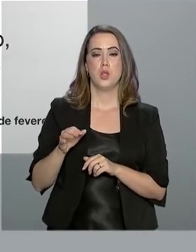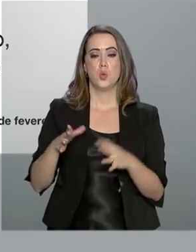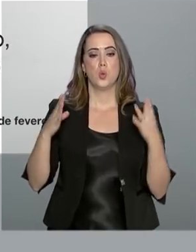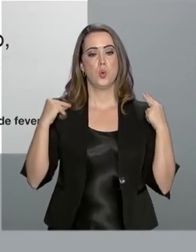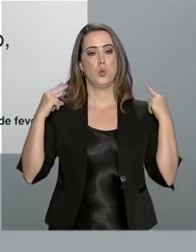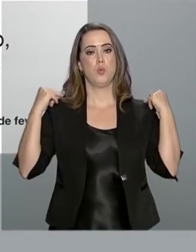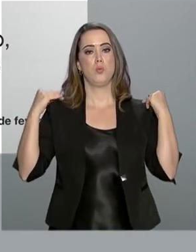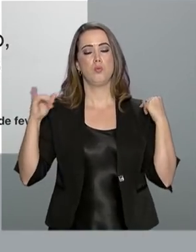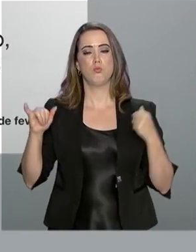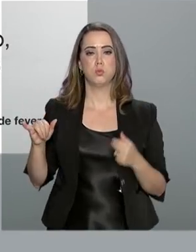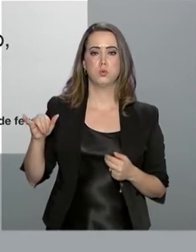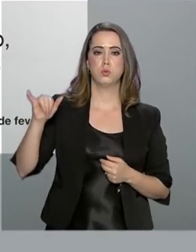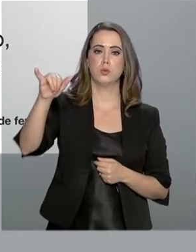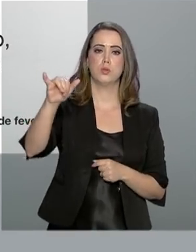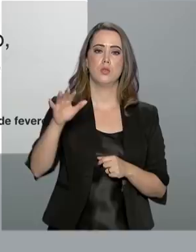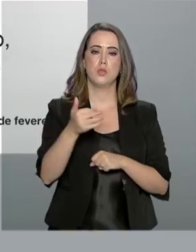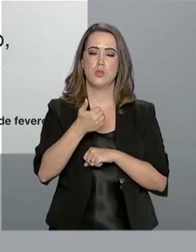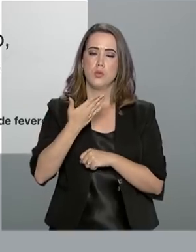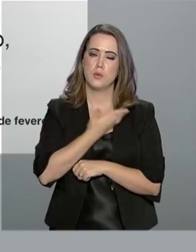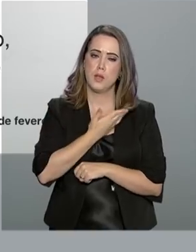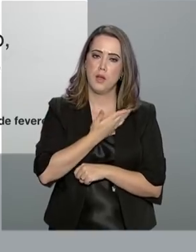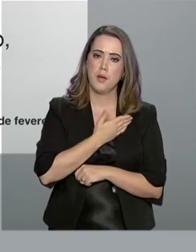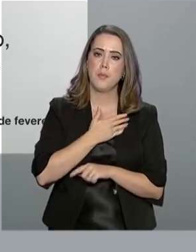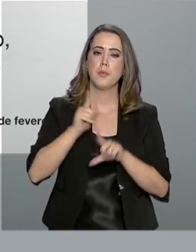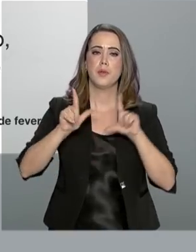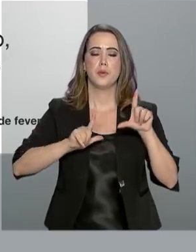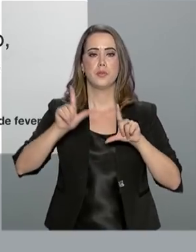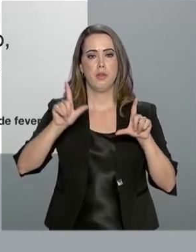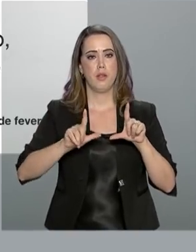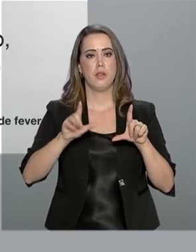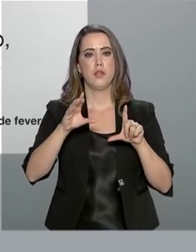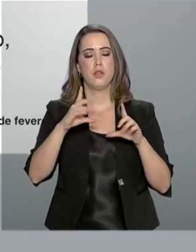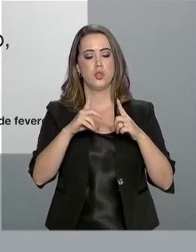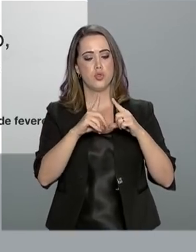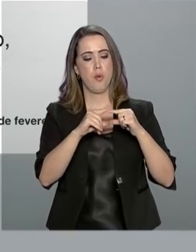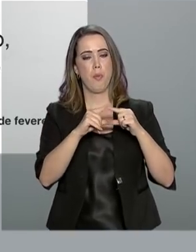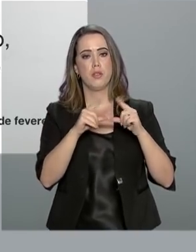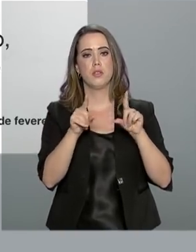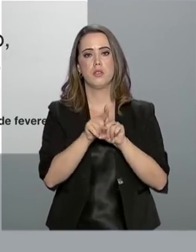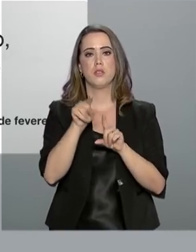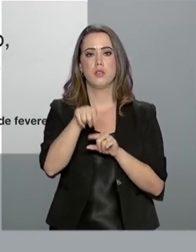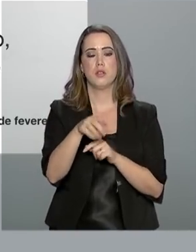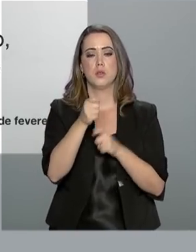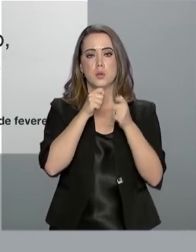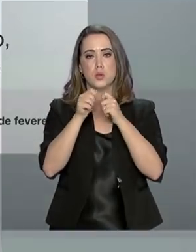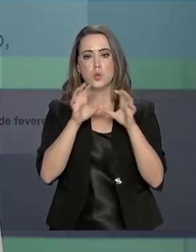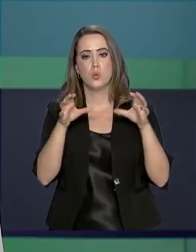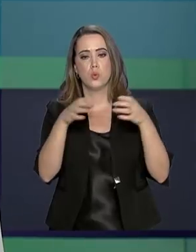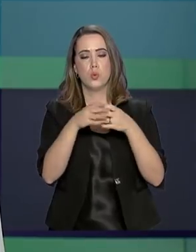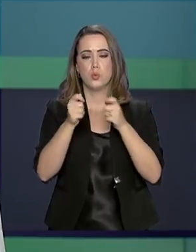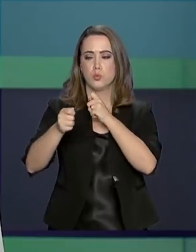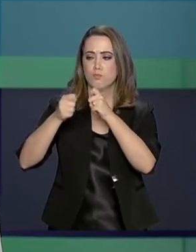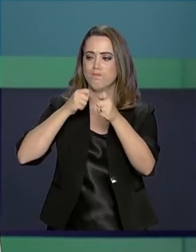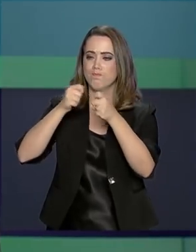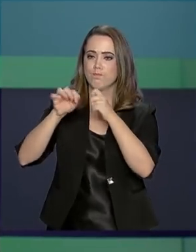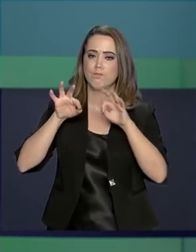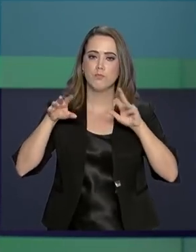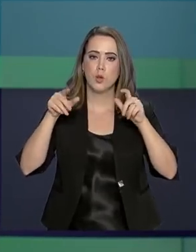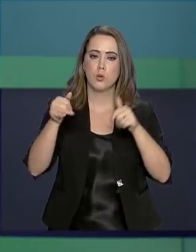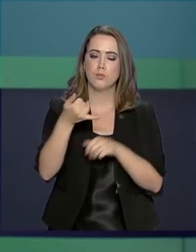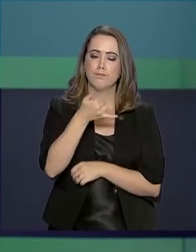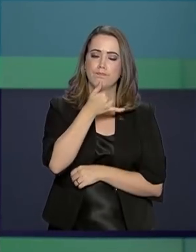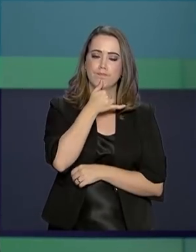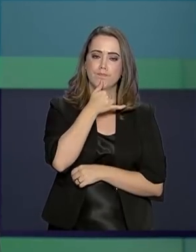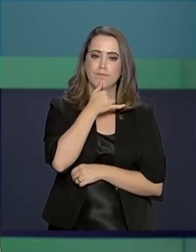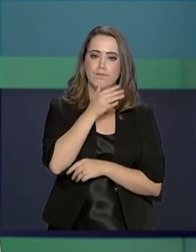aos profissionais da Rede Bandeirantes de rádio e televisão e a classe jornalística o acidente com